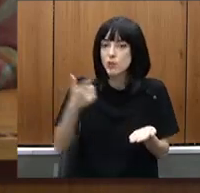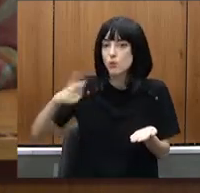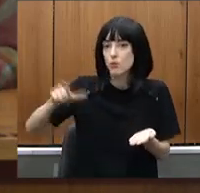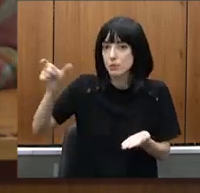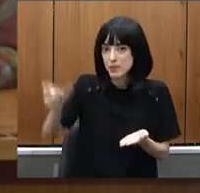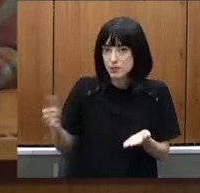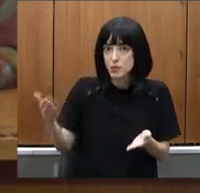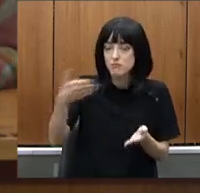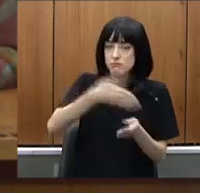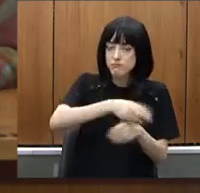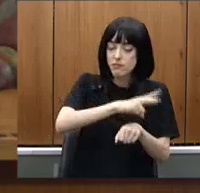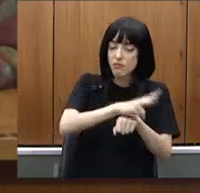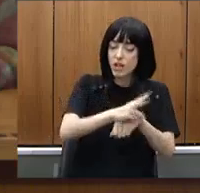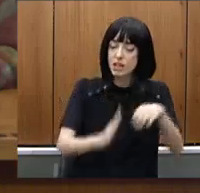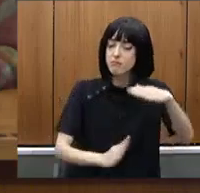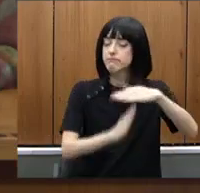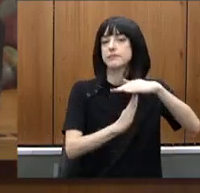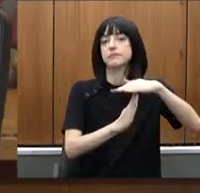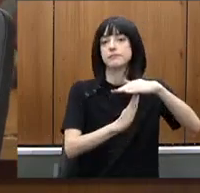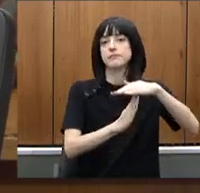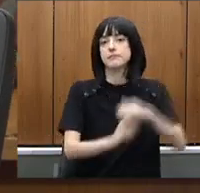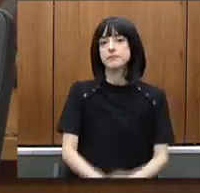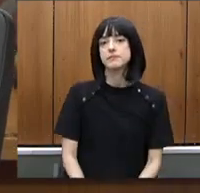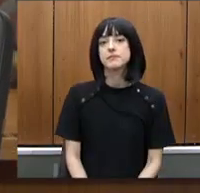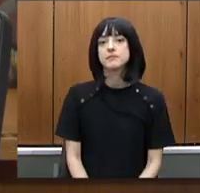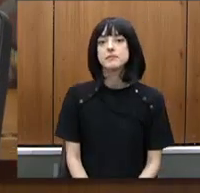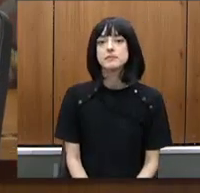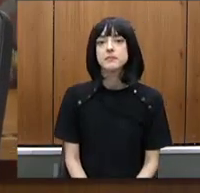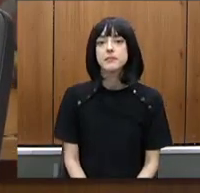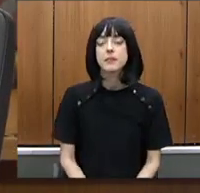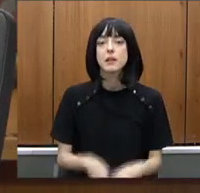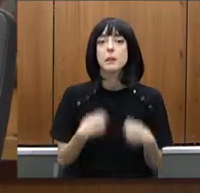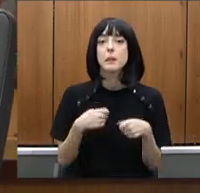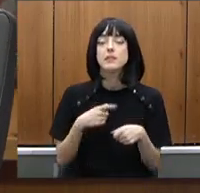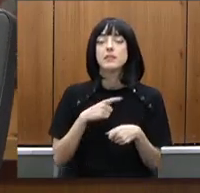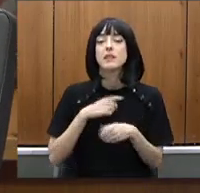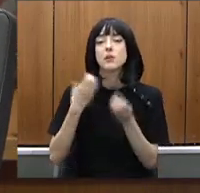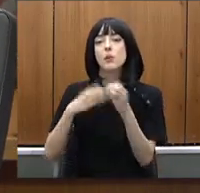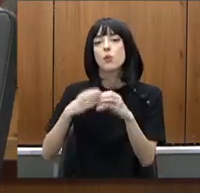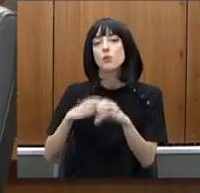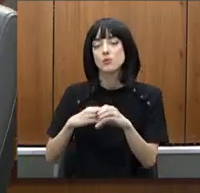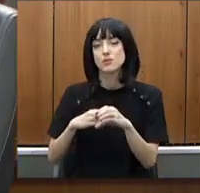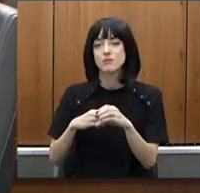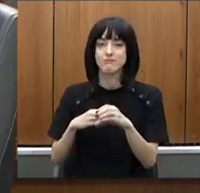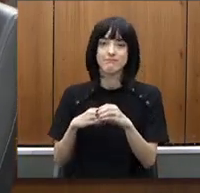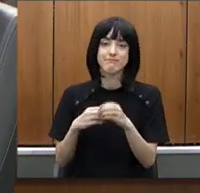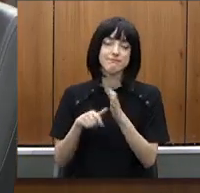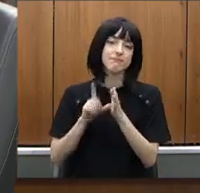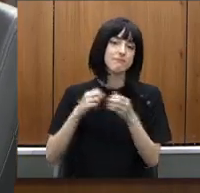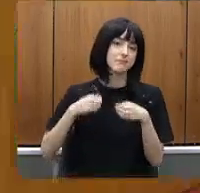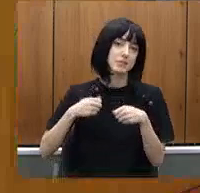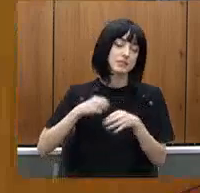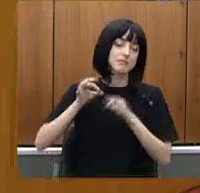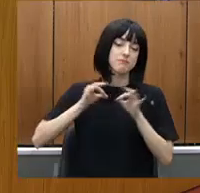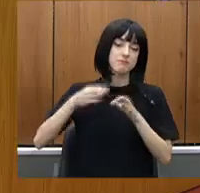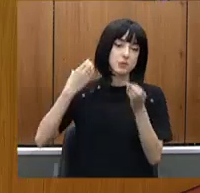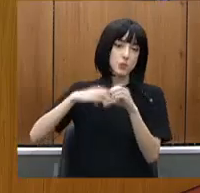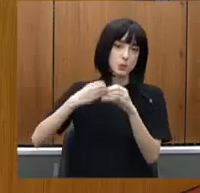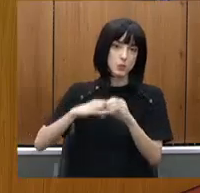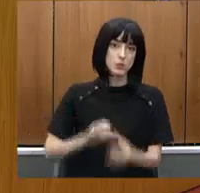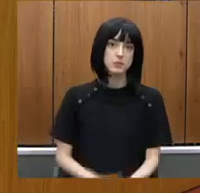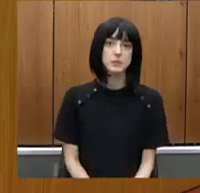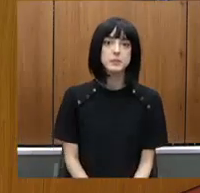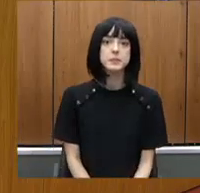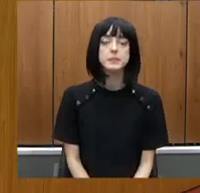montar um concurso não montar um curso para eles e a notícia também Deputado eu queria fazer essa essa deferência